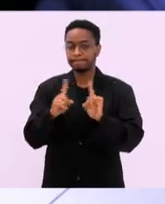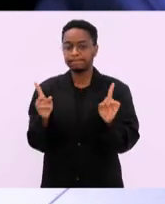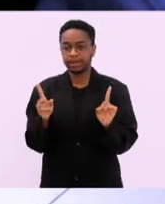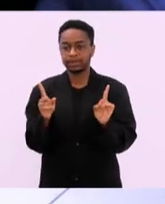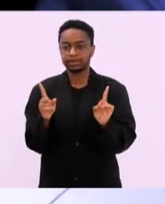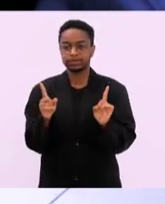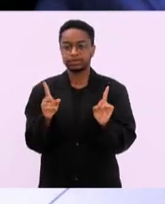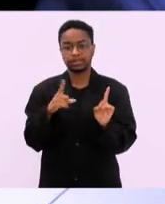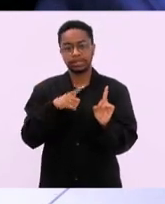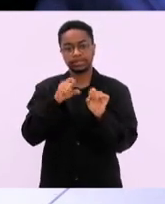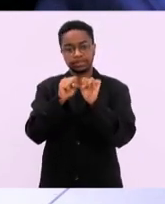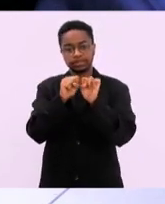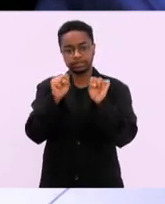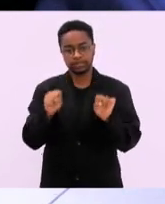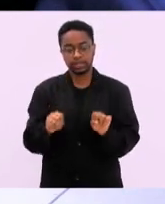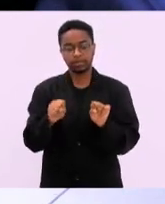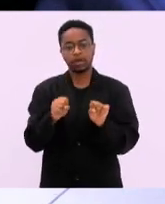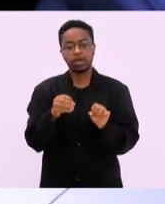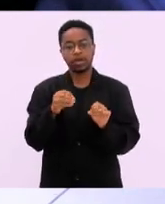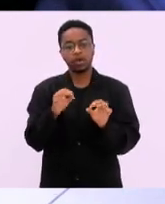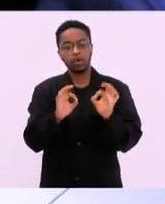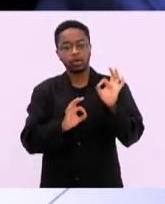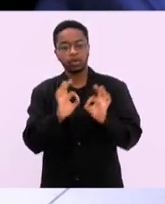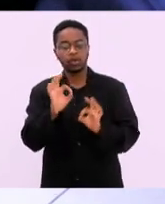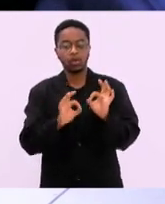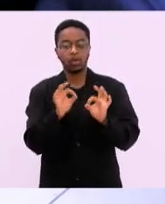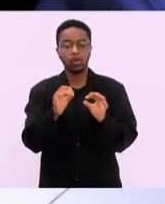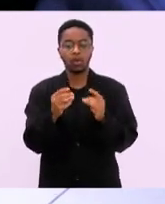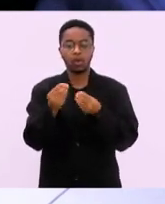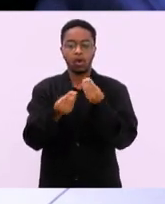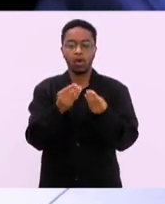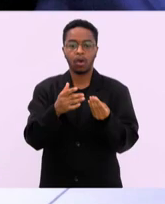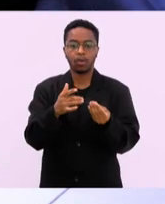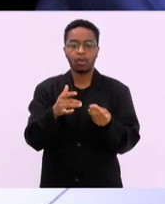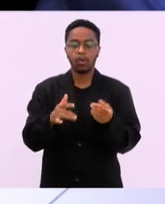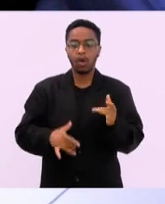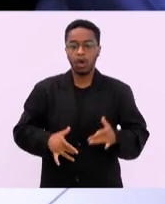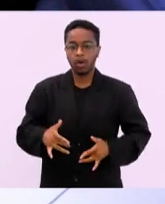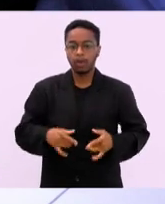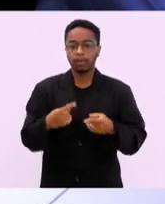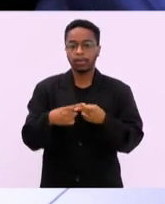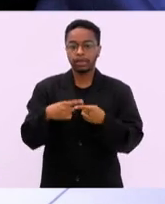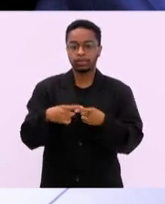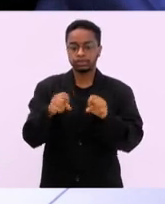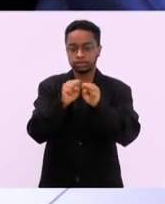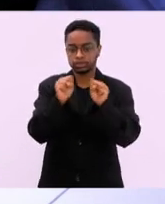a gente tem um sistema único de regulação de órgãos, inclusive o setor privado brasileiro tem que se submeter ao setor